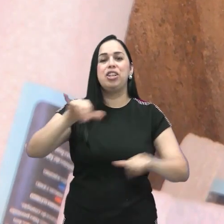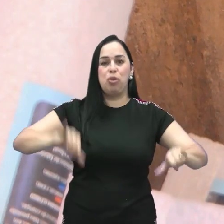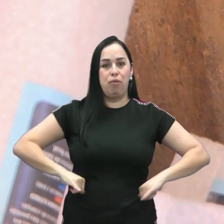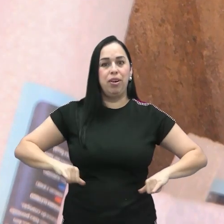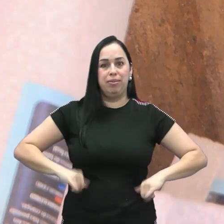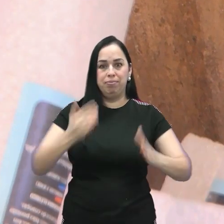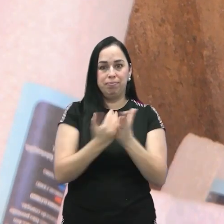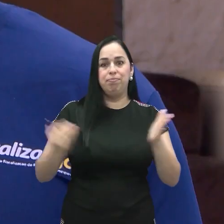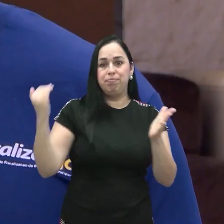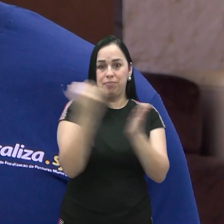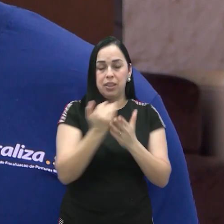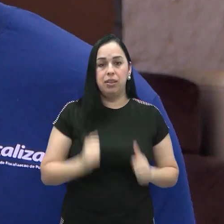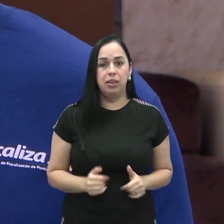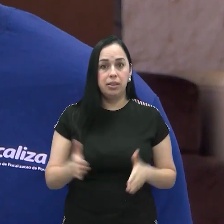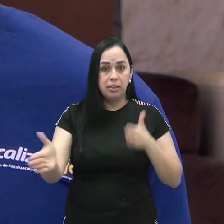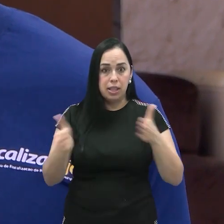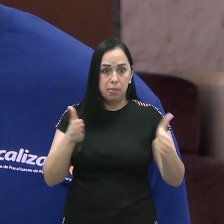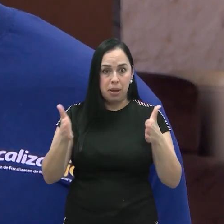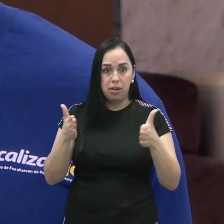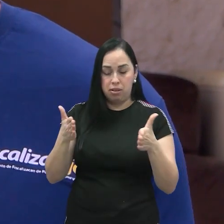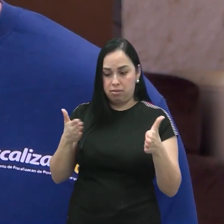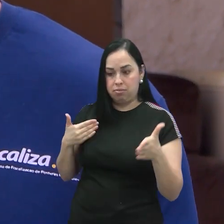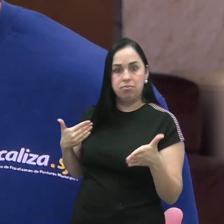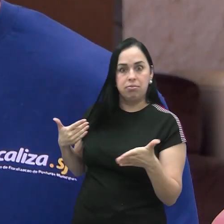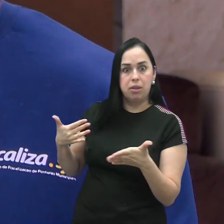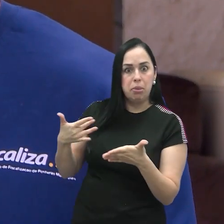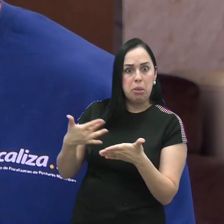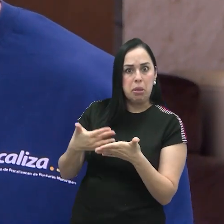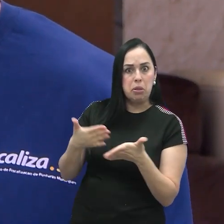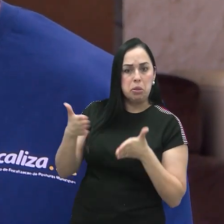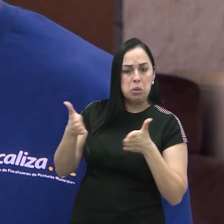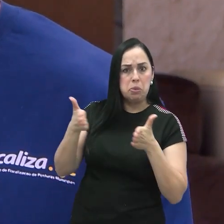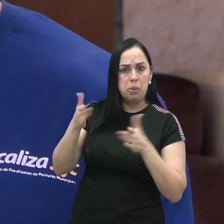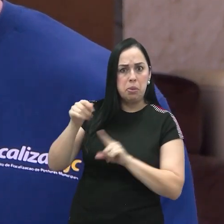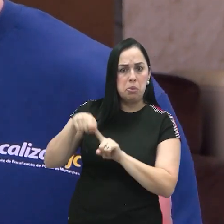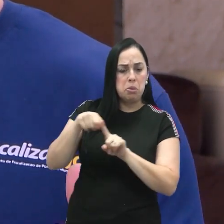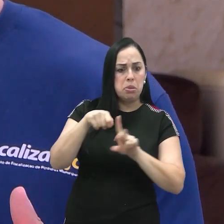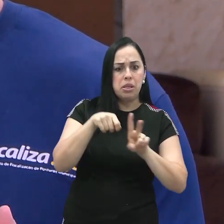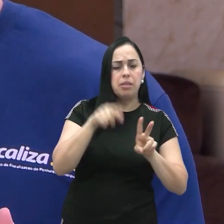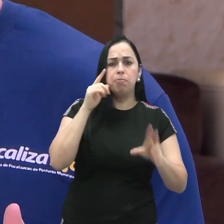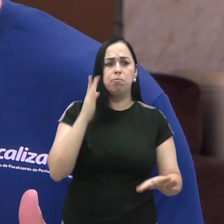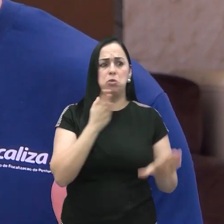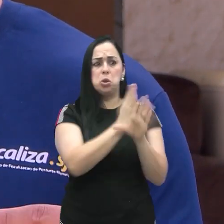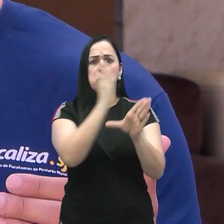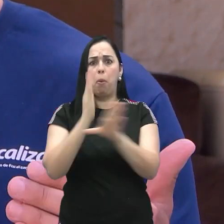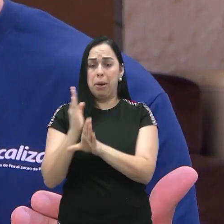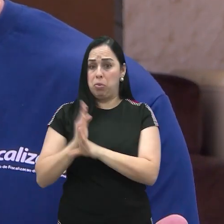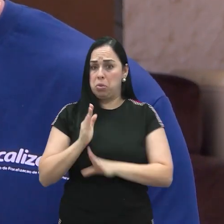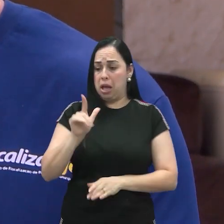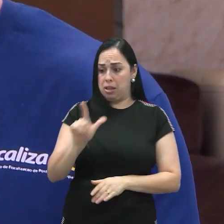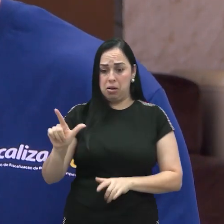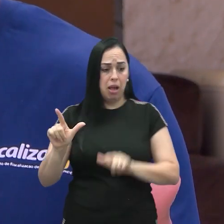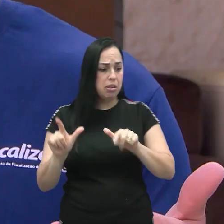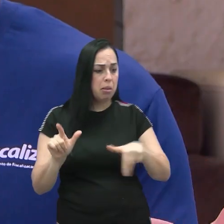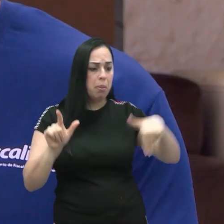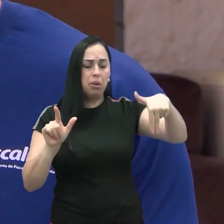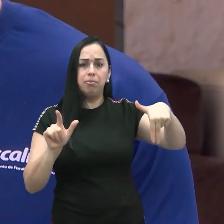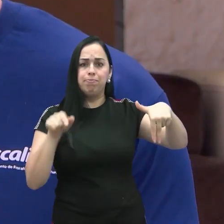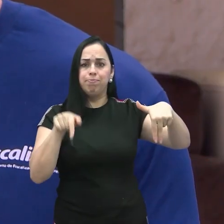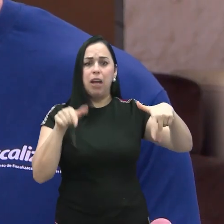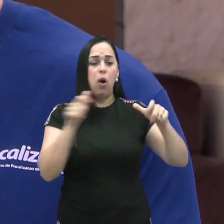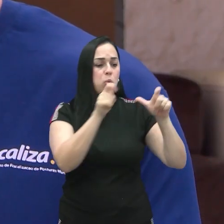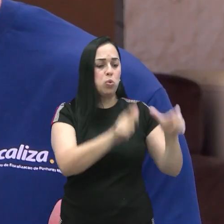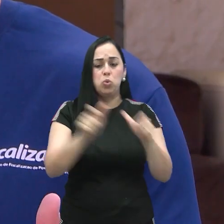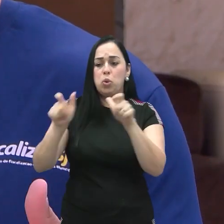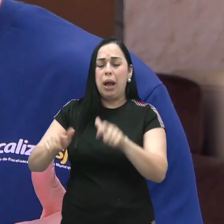prejudicadas pela atitude. Ao longo desse ano, né, os primeiros meses desse ano, nós identificamos que na região leste e também na região